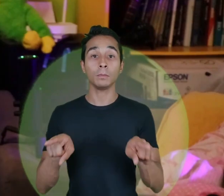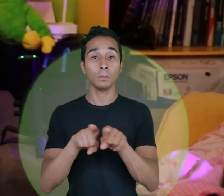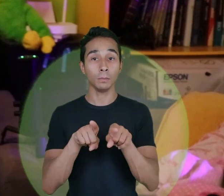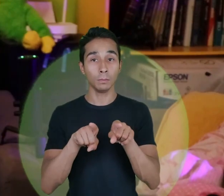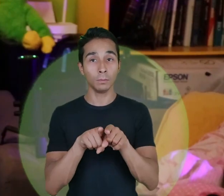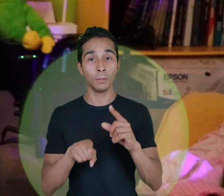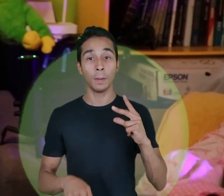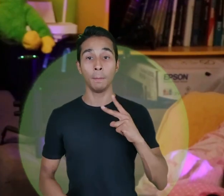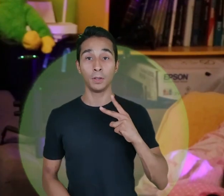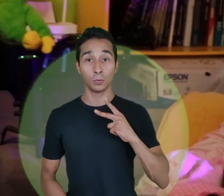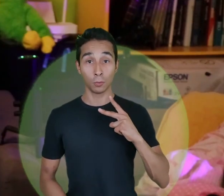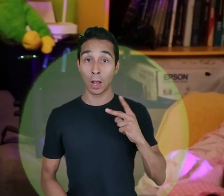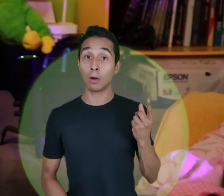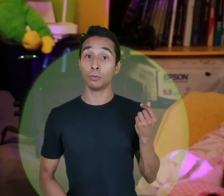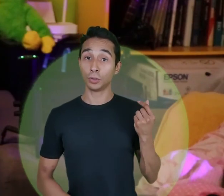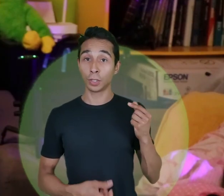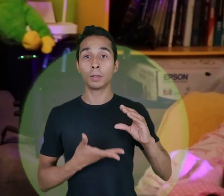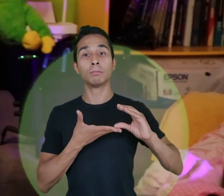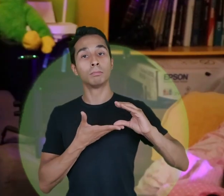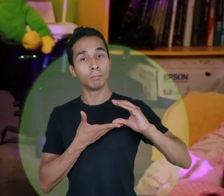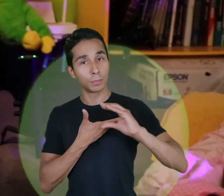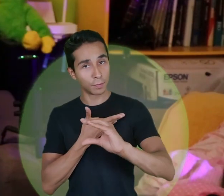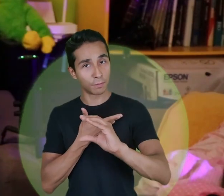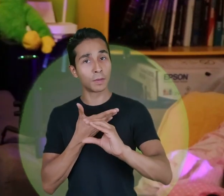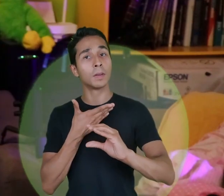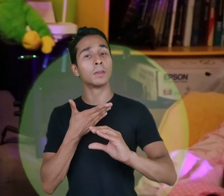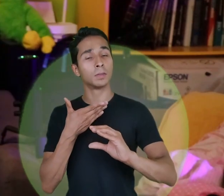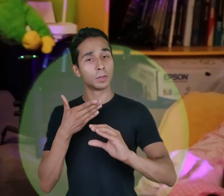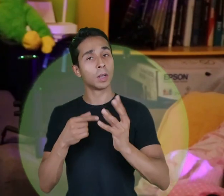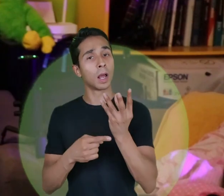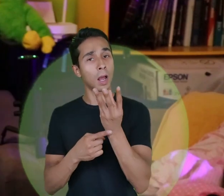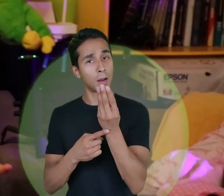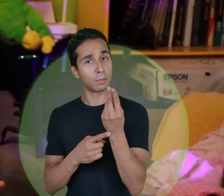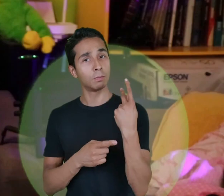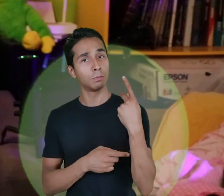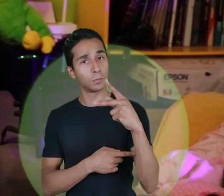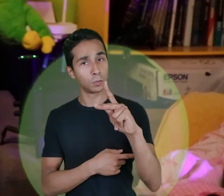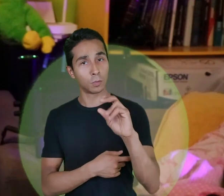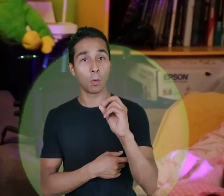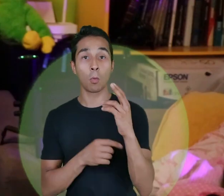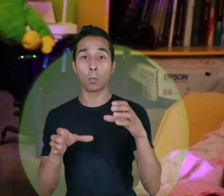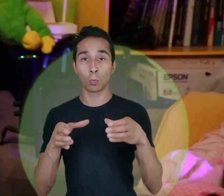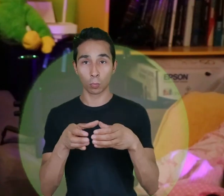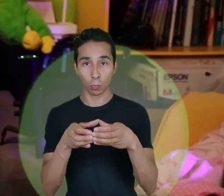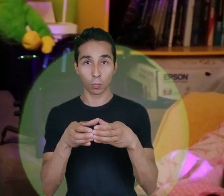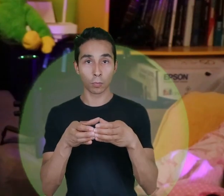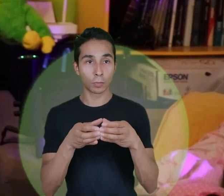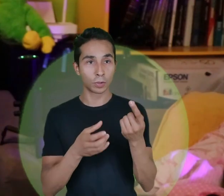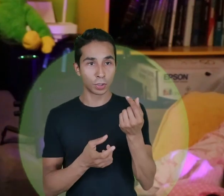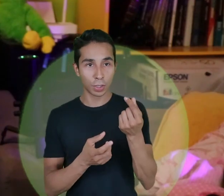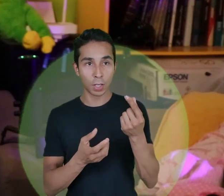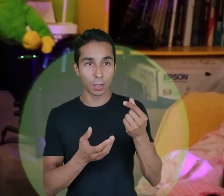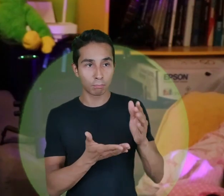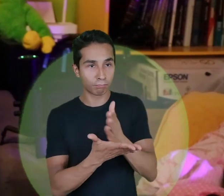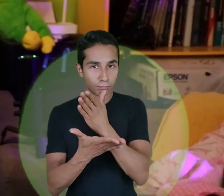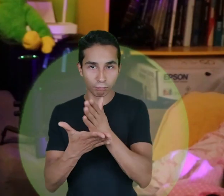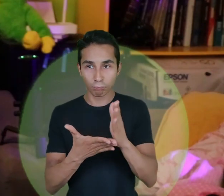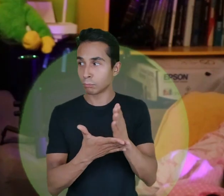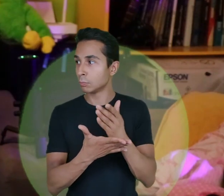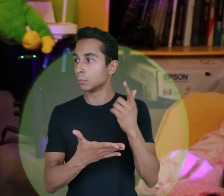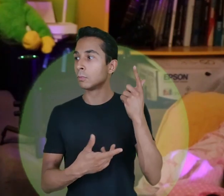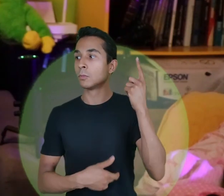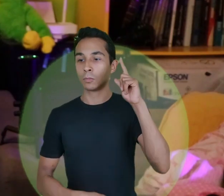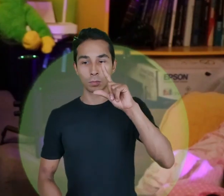investimento pessoal, né? Você tirar um dinheiro seu e investir ali em alguma obra, ou o grupo, né, fazer ali uma vaquinha entre si e conseguir realizar